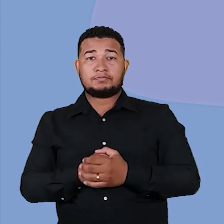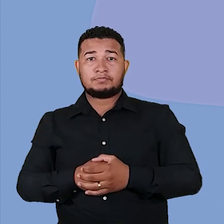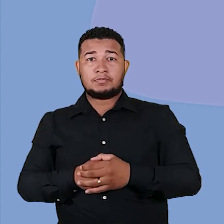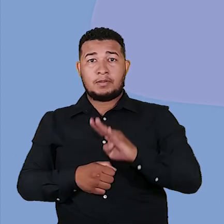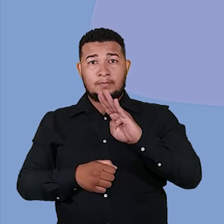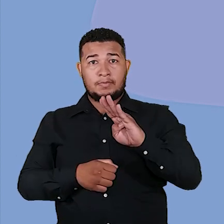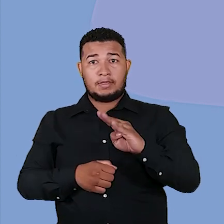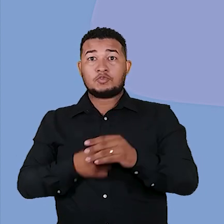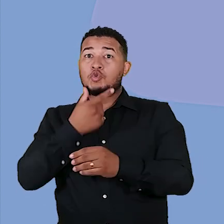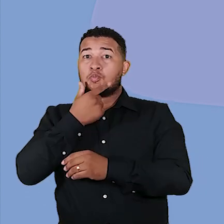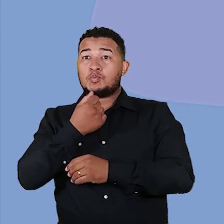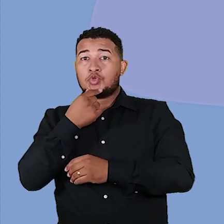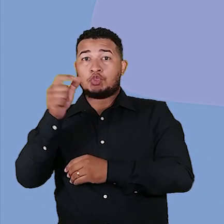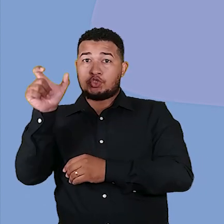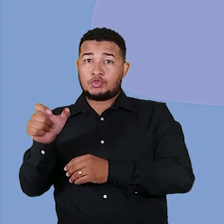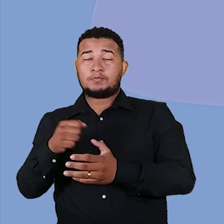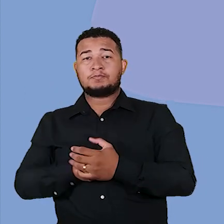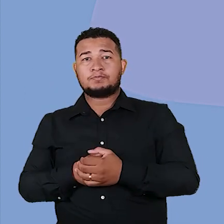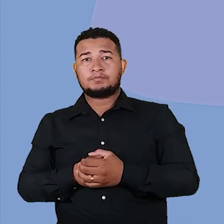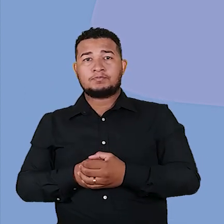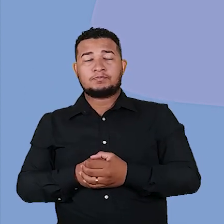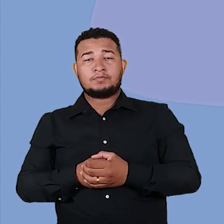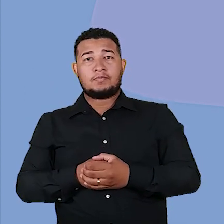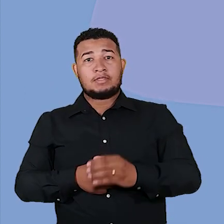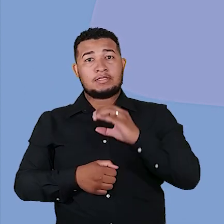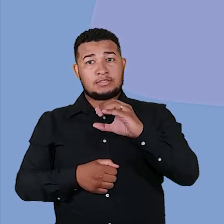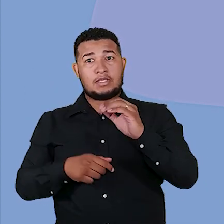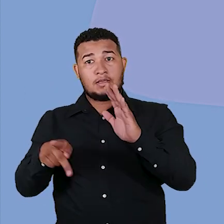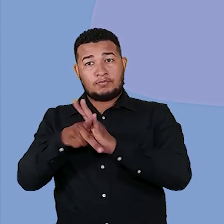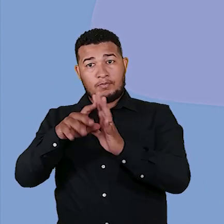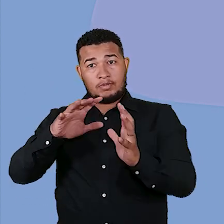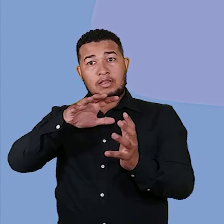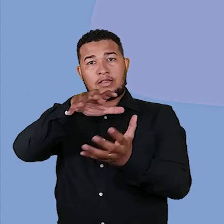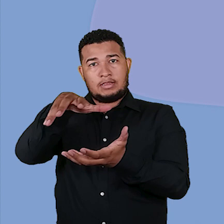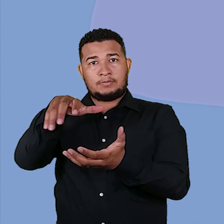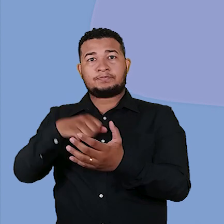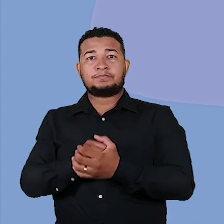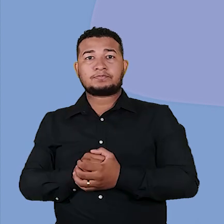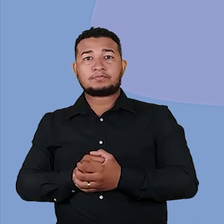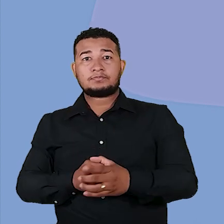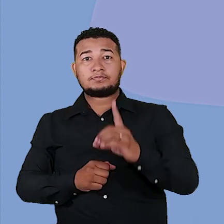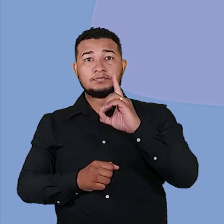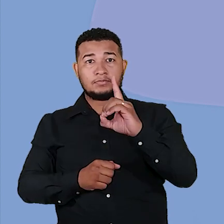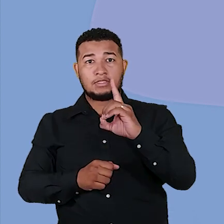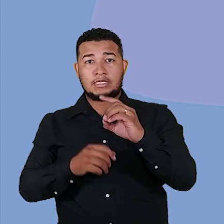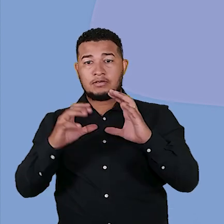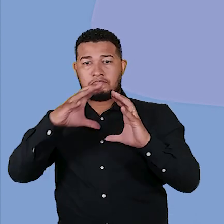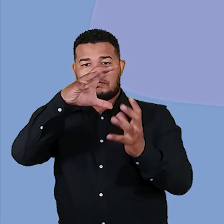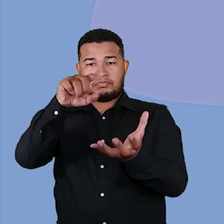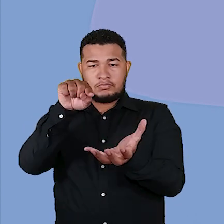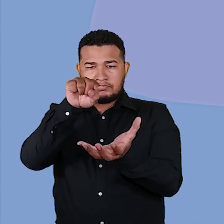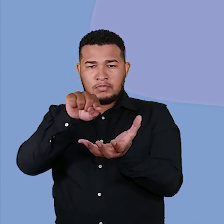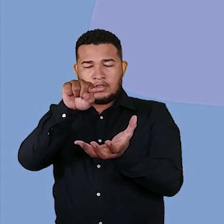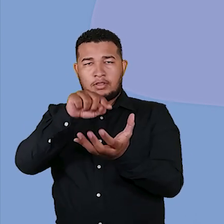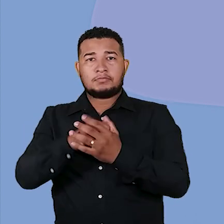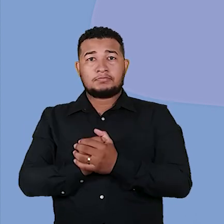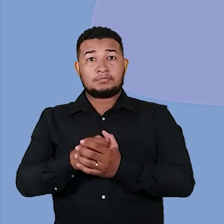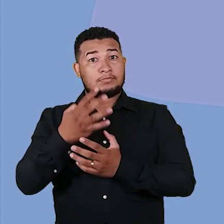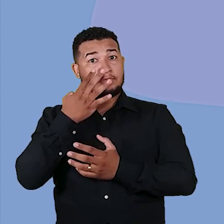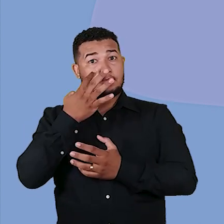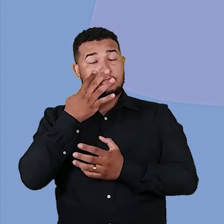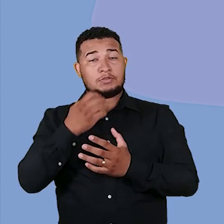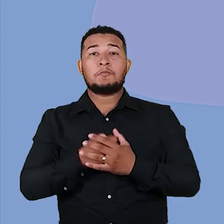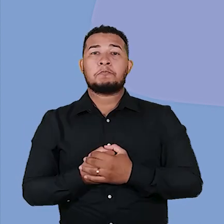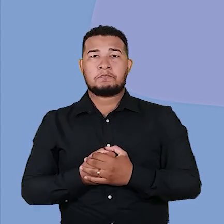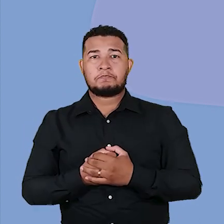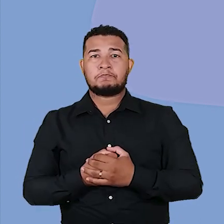sobre o banco de sobre o menino feio na superfície da terra ou de no centro